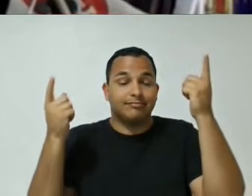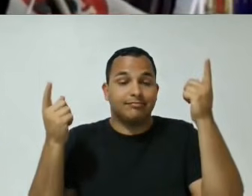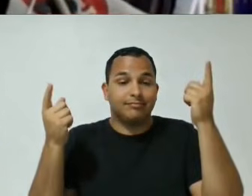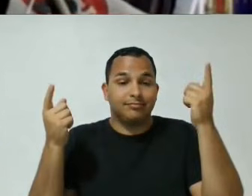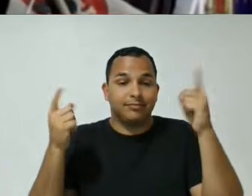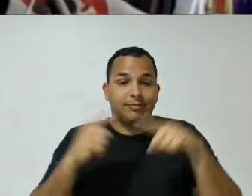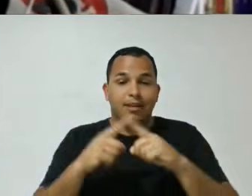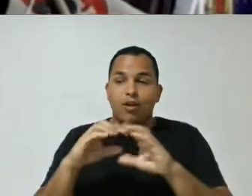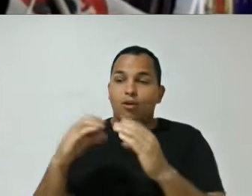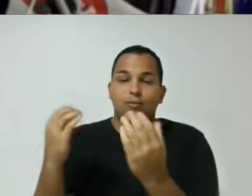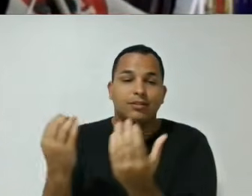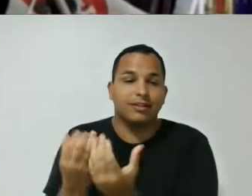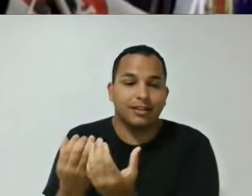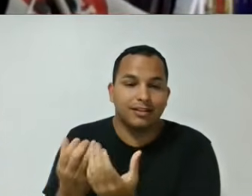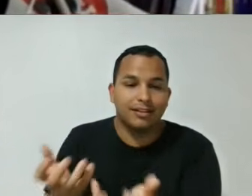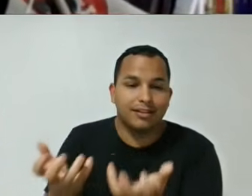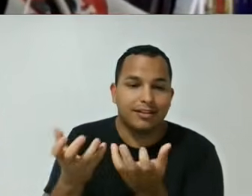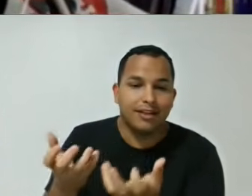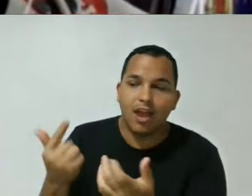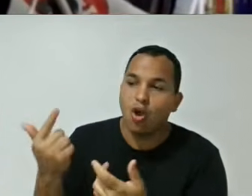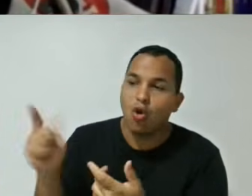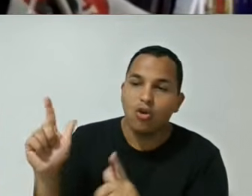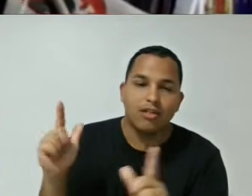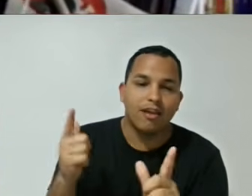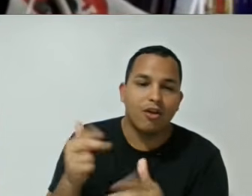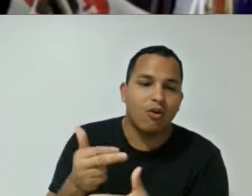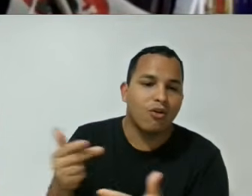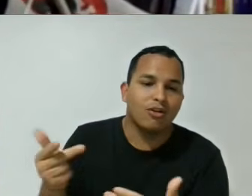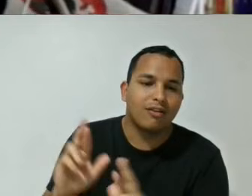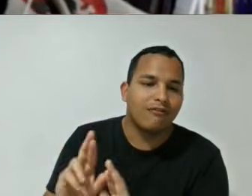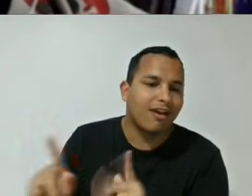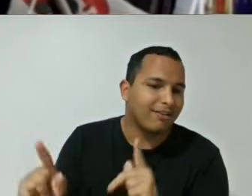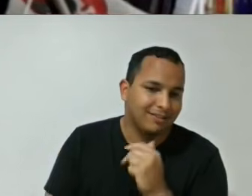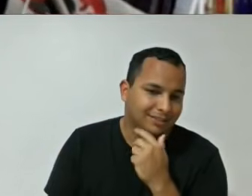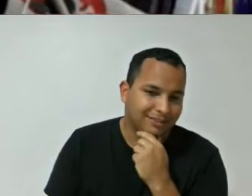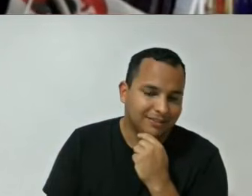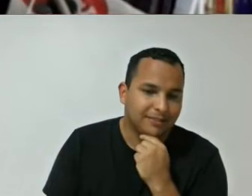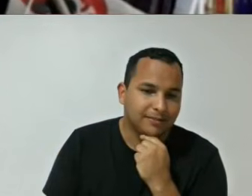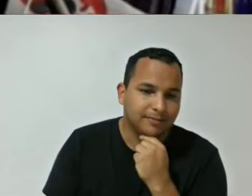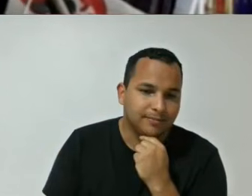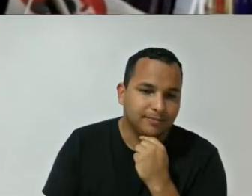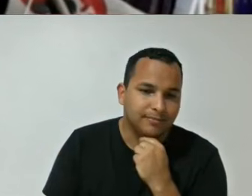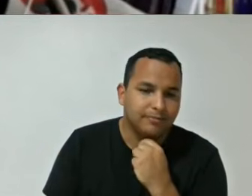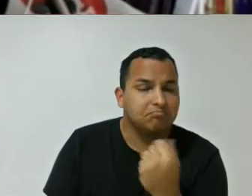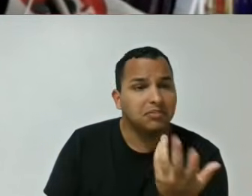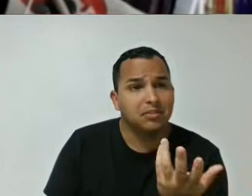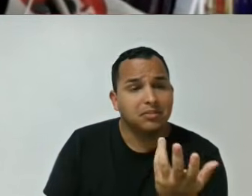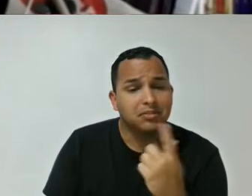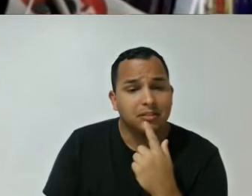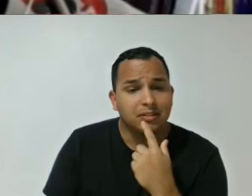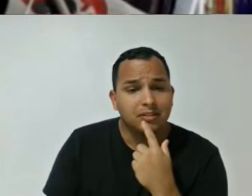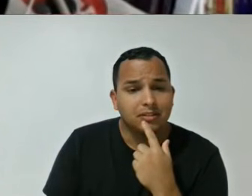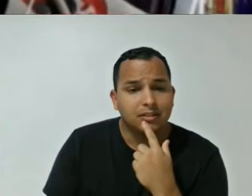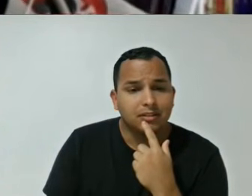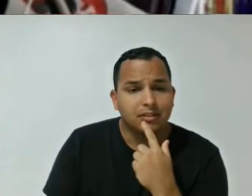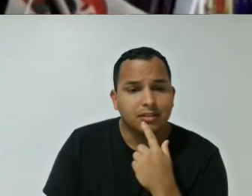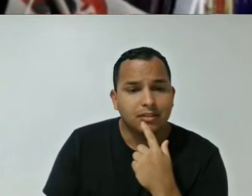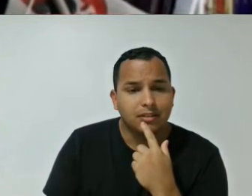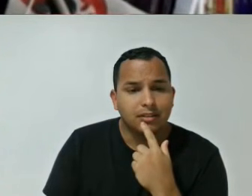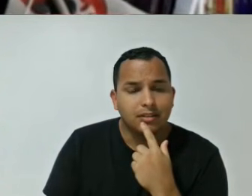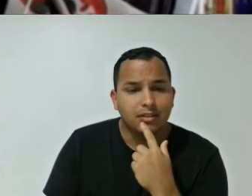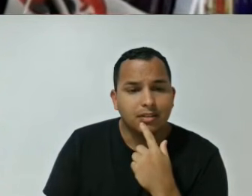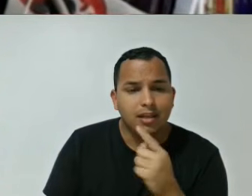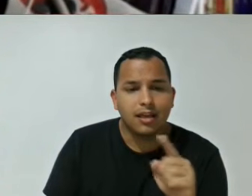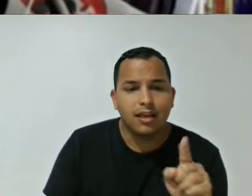comunidade quer outra coisa bem diferente. Então, seria realmente essa questão mesmo